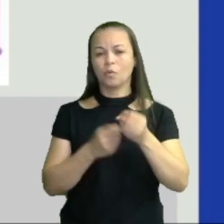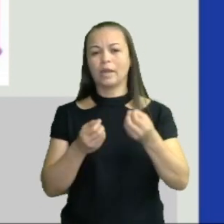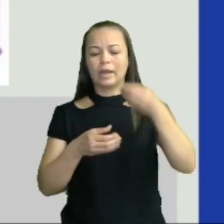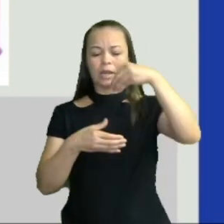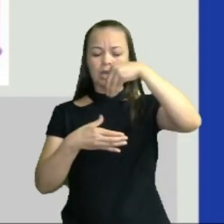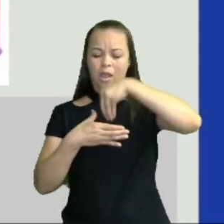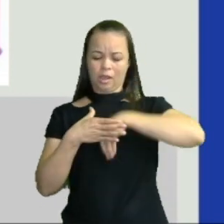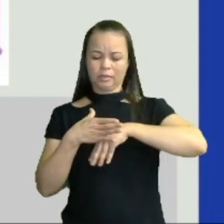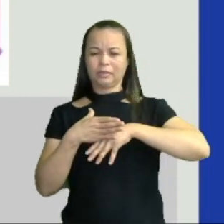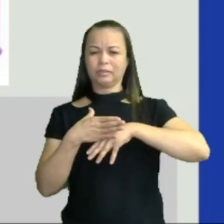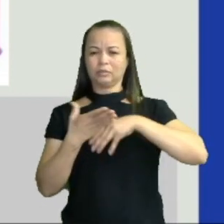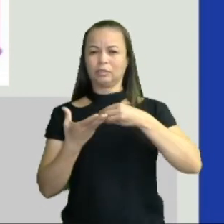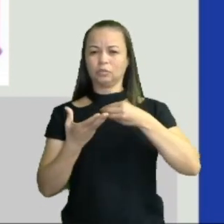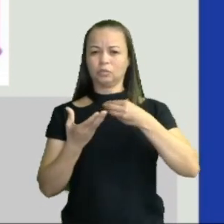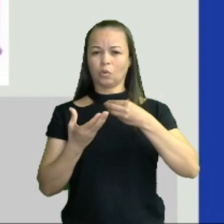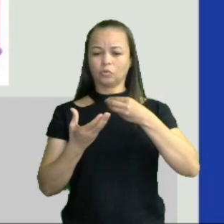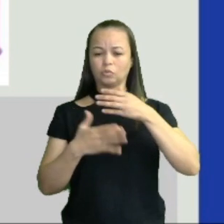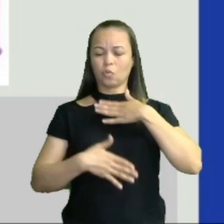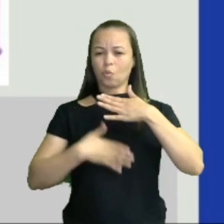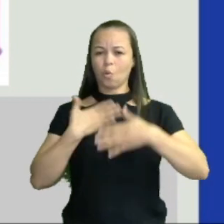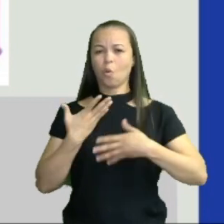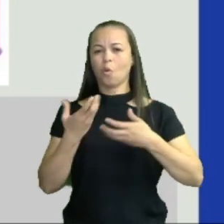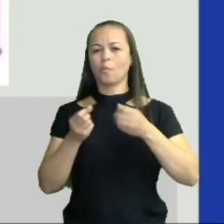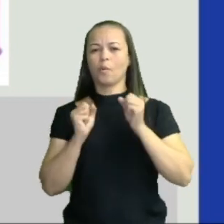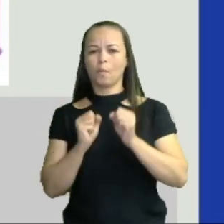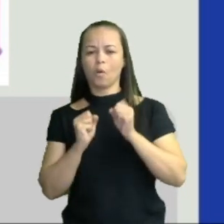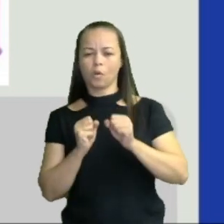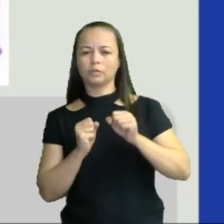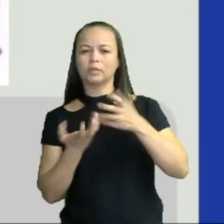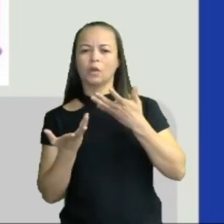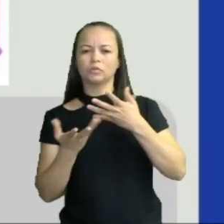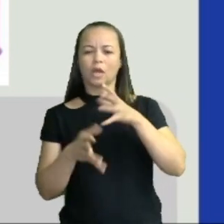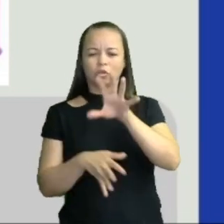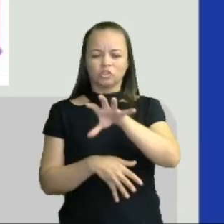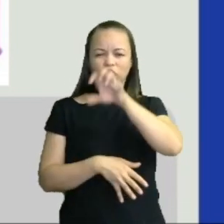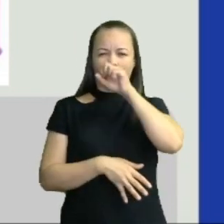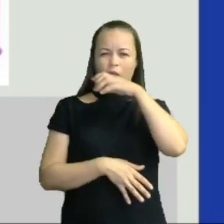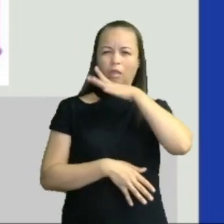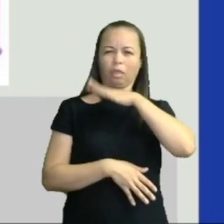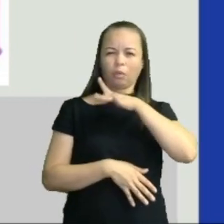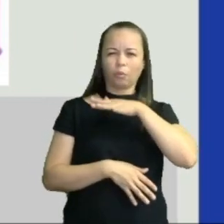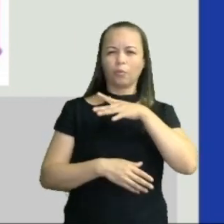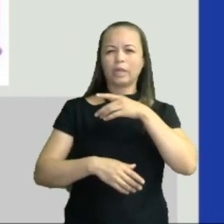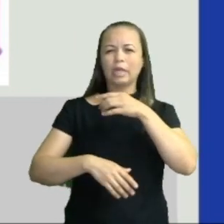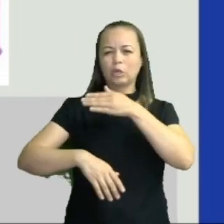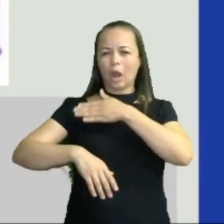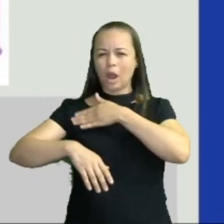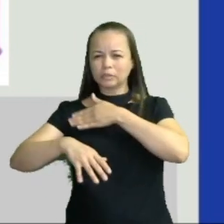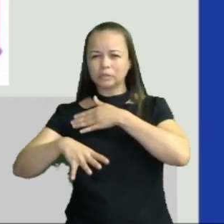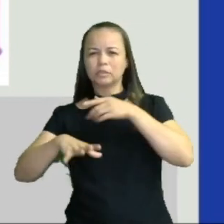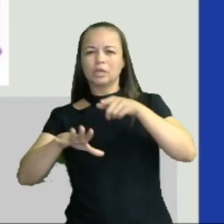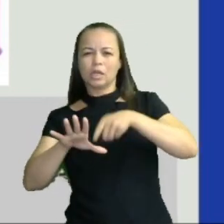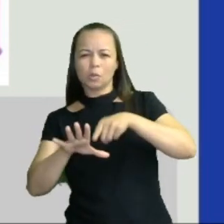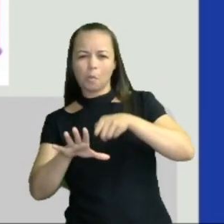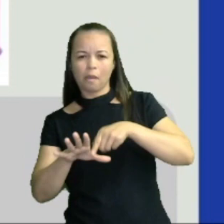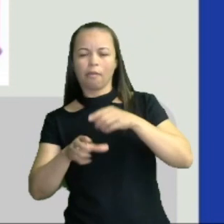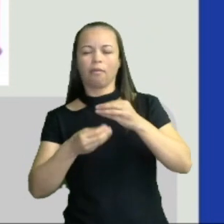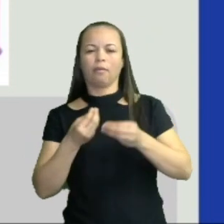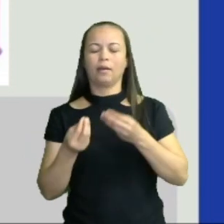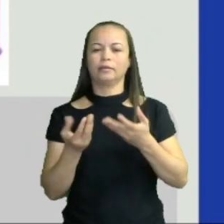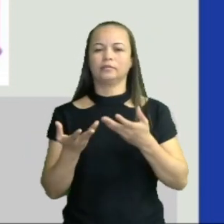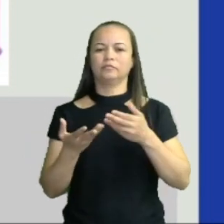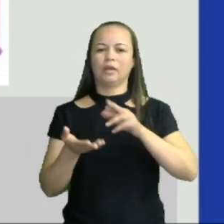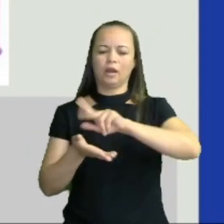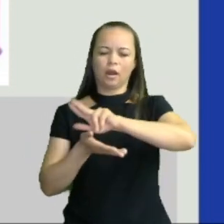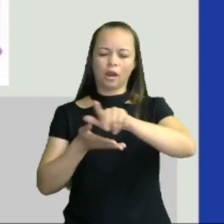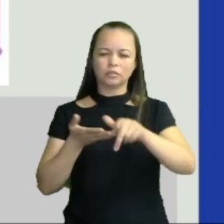causar cheiro ruim nos pés e nas axilas, coceira no corpo, diversas doenças